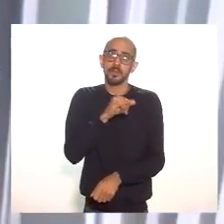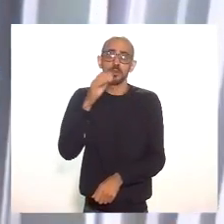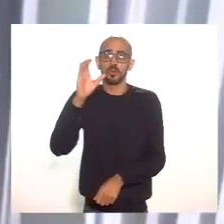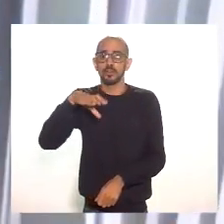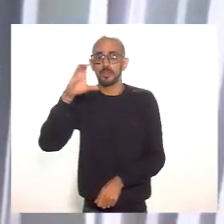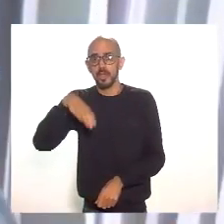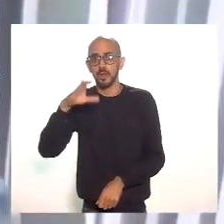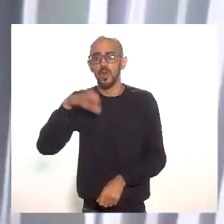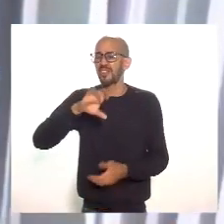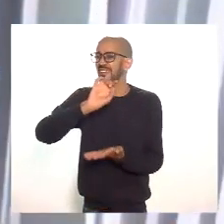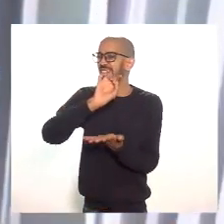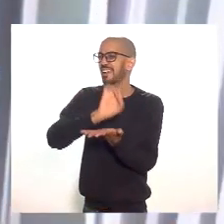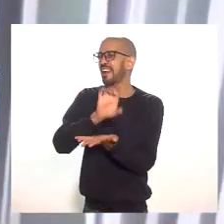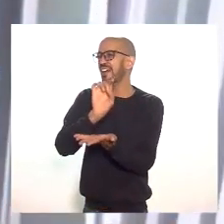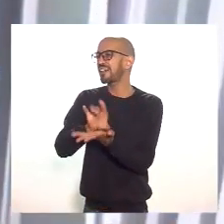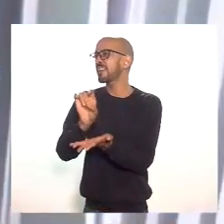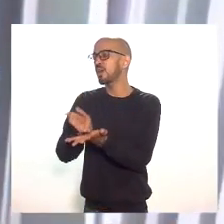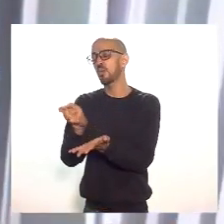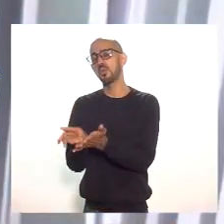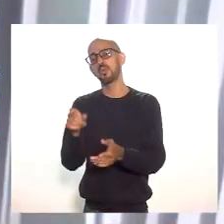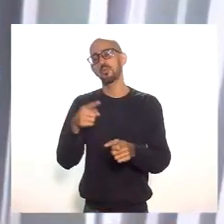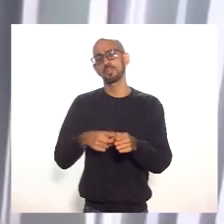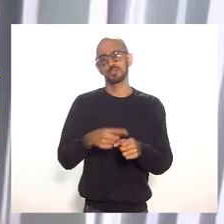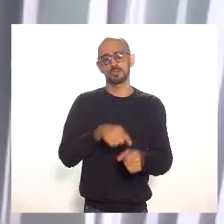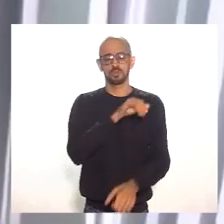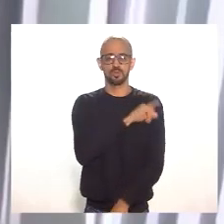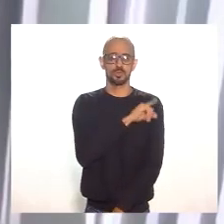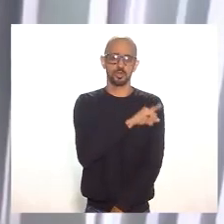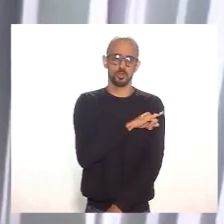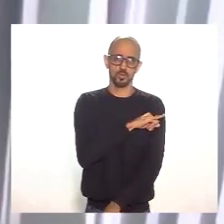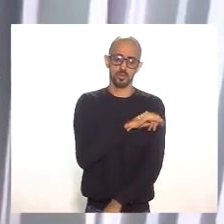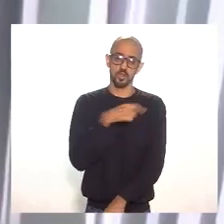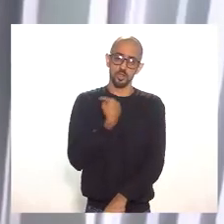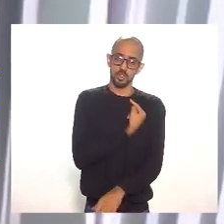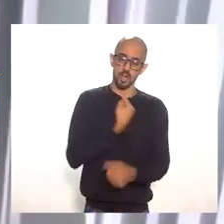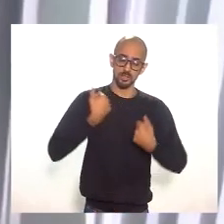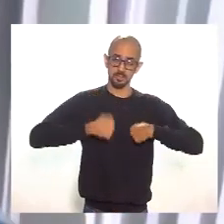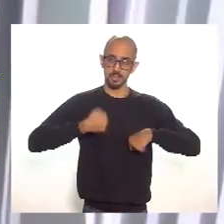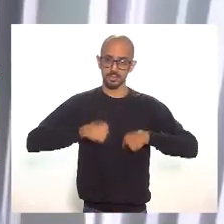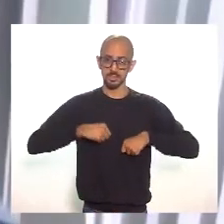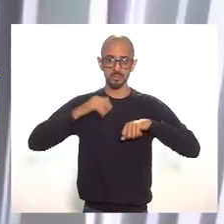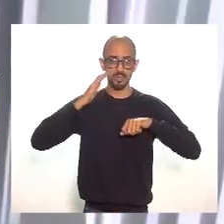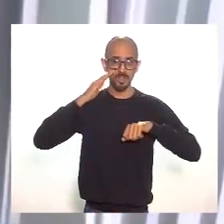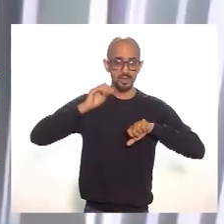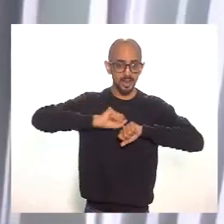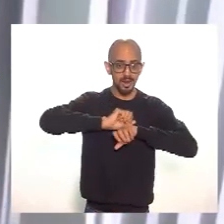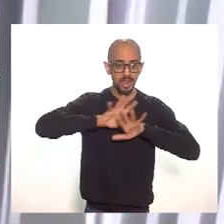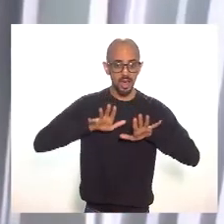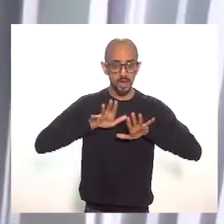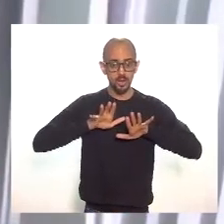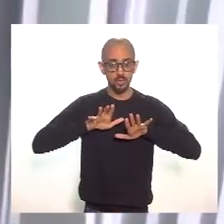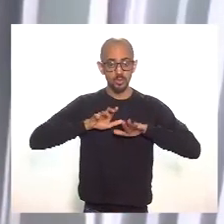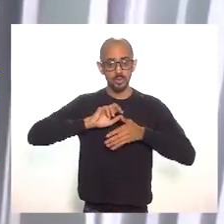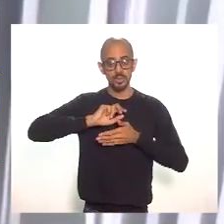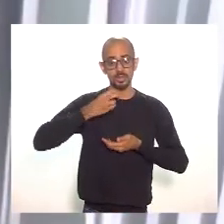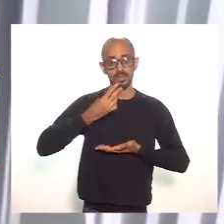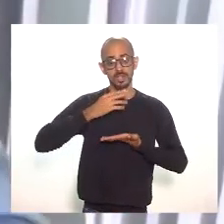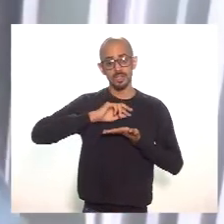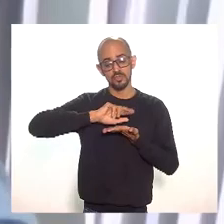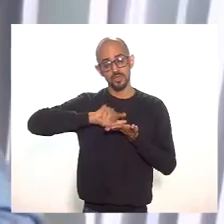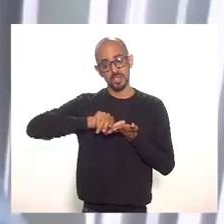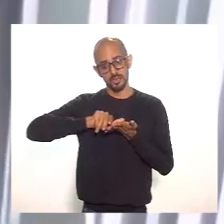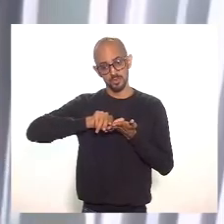em Varriçai, onde quer que seja. E é preciso trabalhar, a meu ver, com três variáveis ao mesmo tempo.